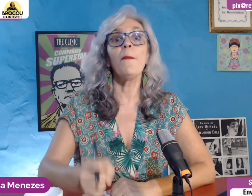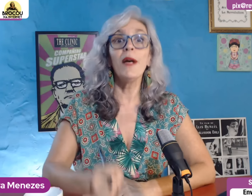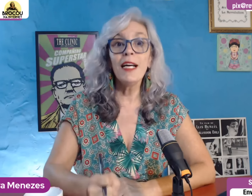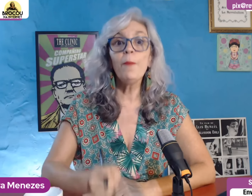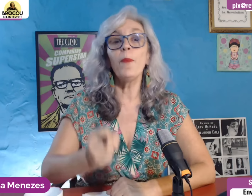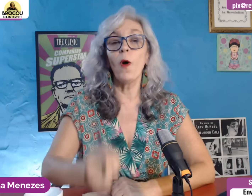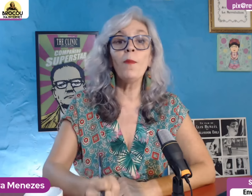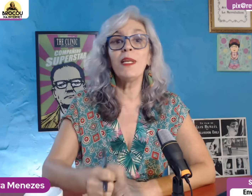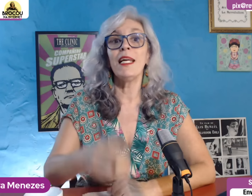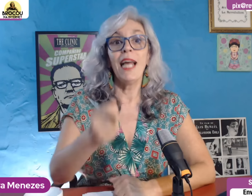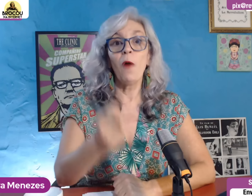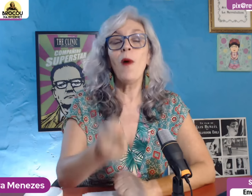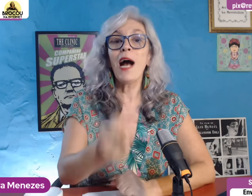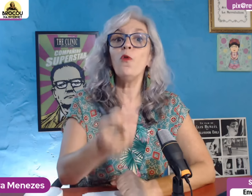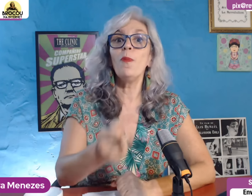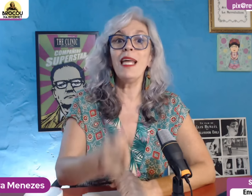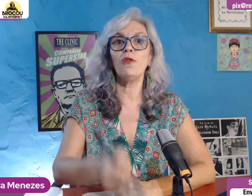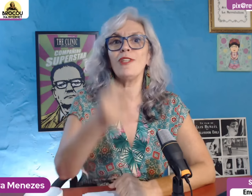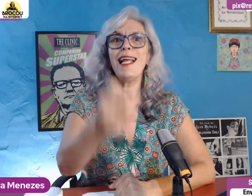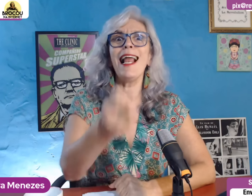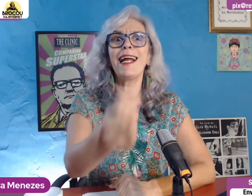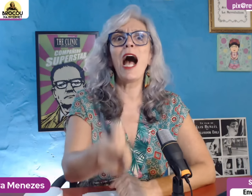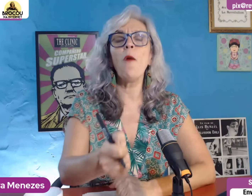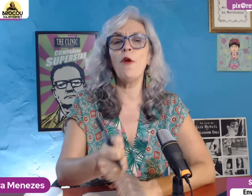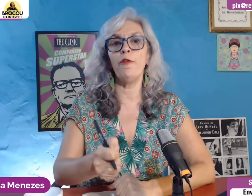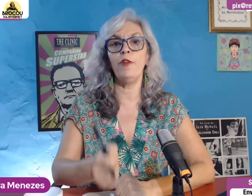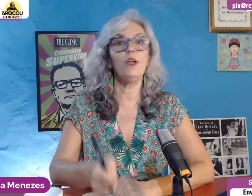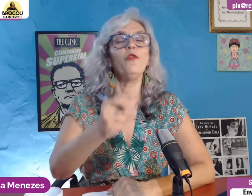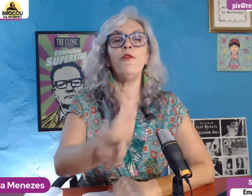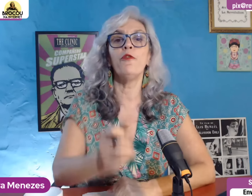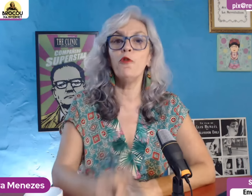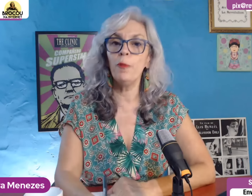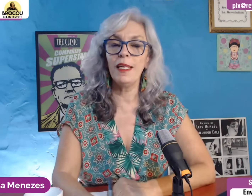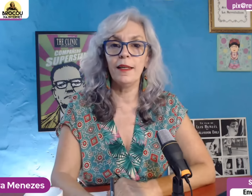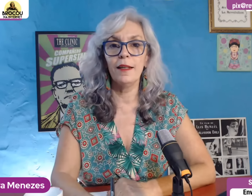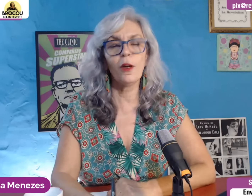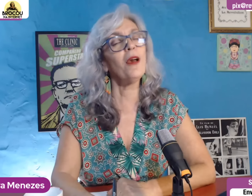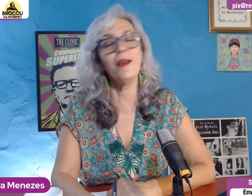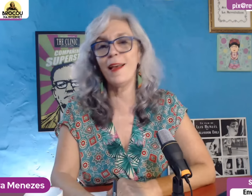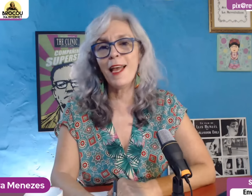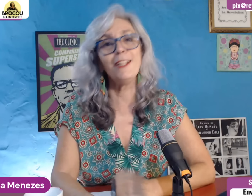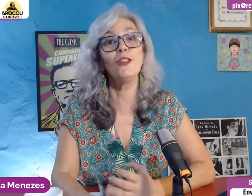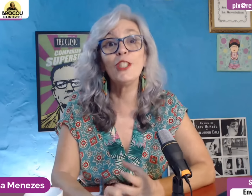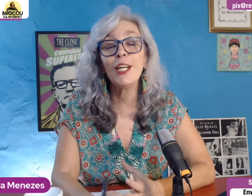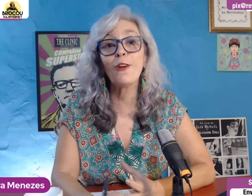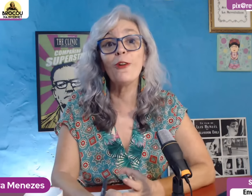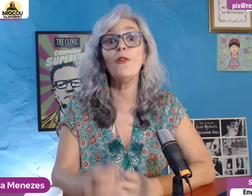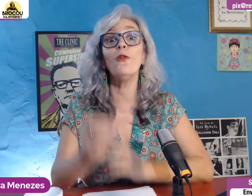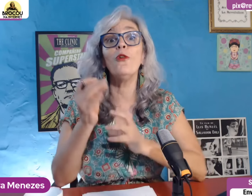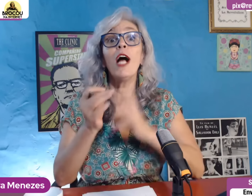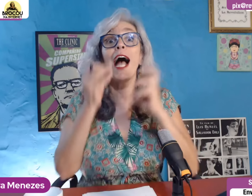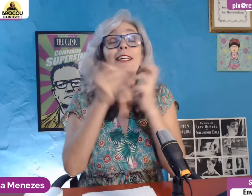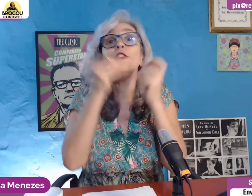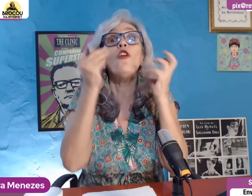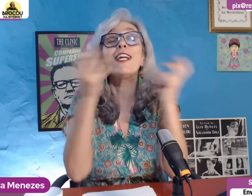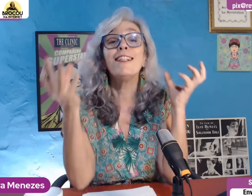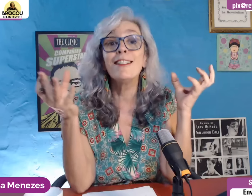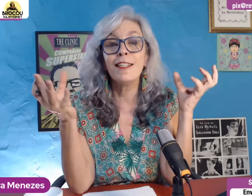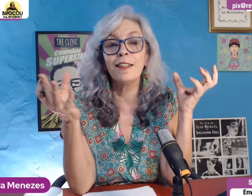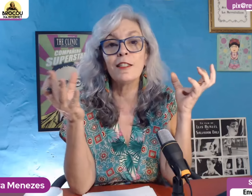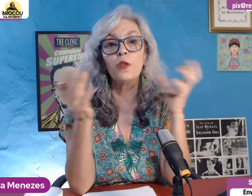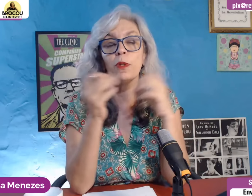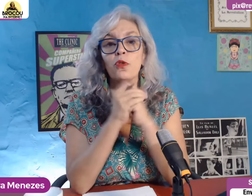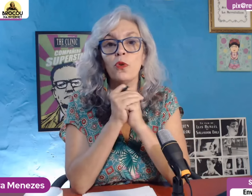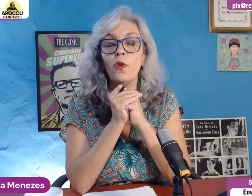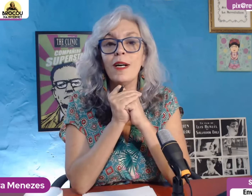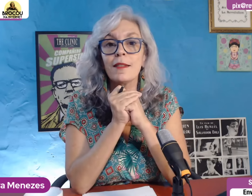Agora, para a mãe pobre, é um argumento, isso é ilegal, meu filho, não fume. É ridículo a